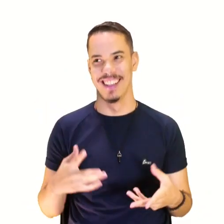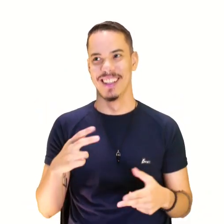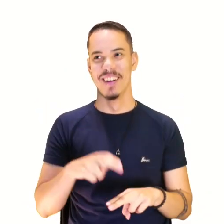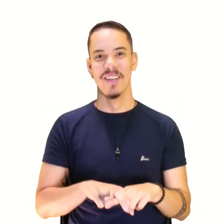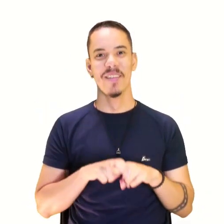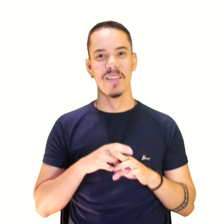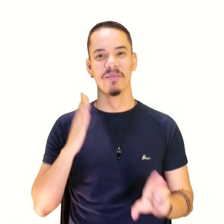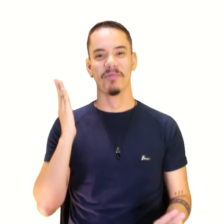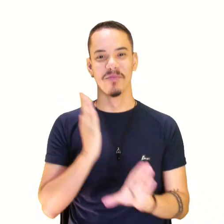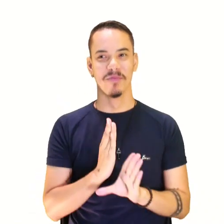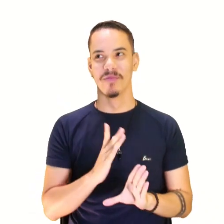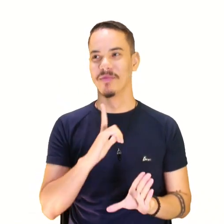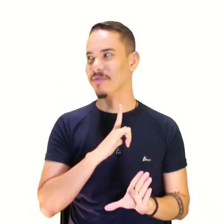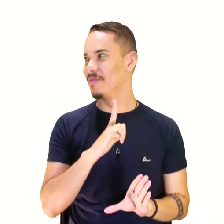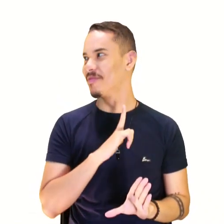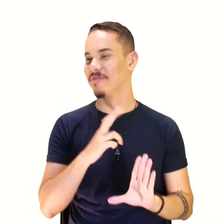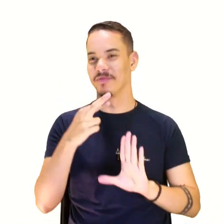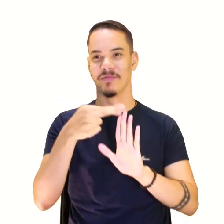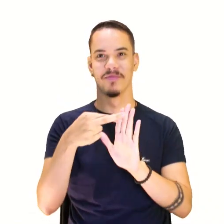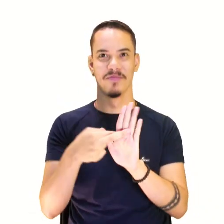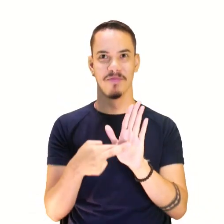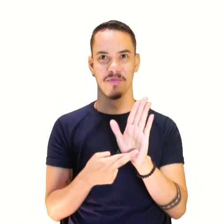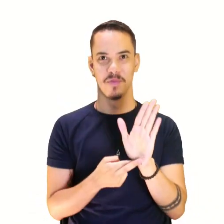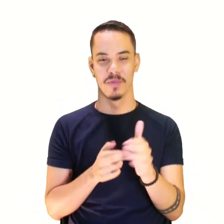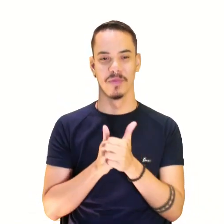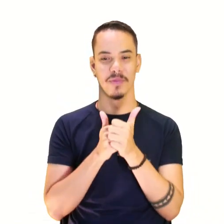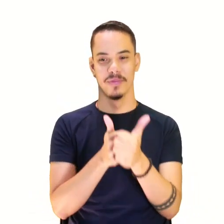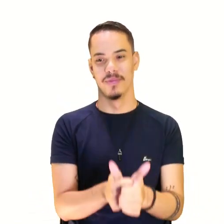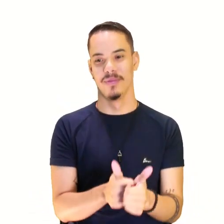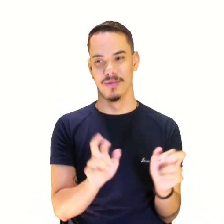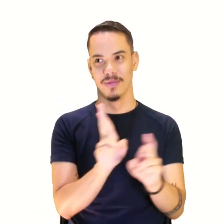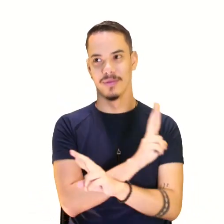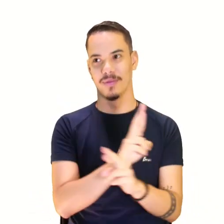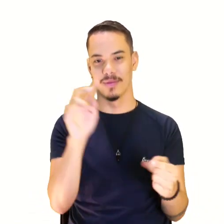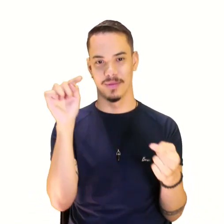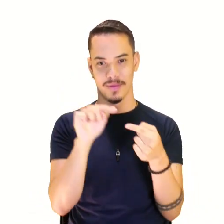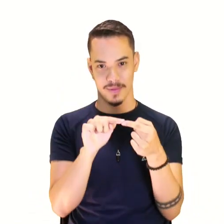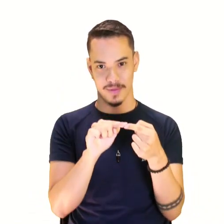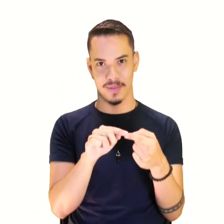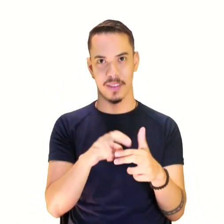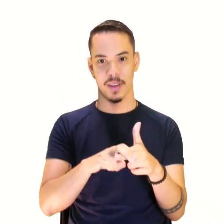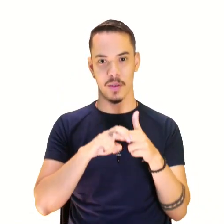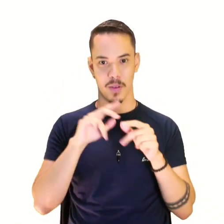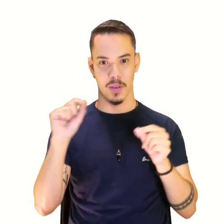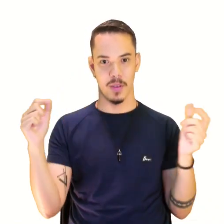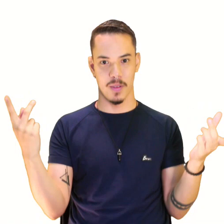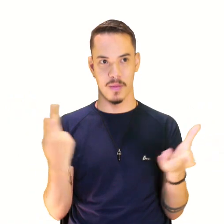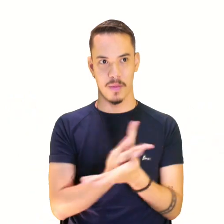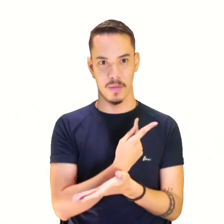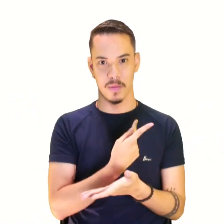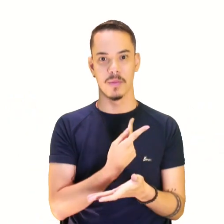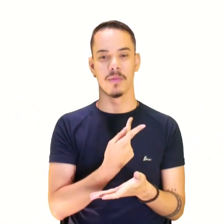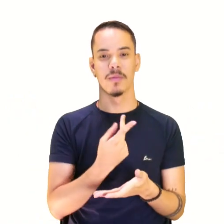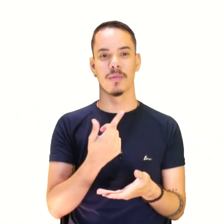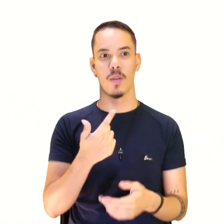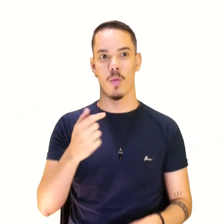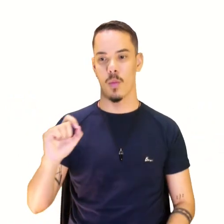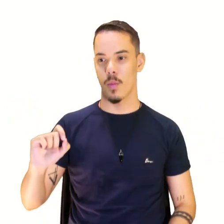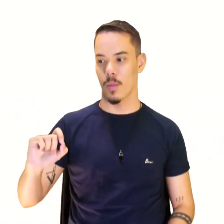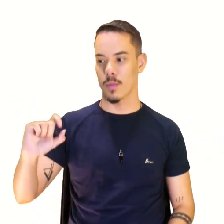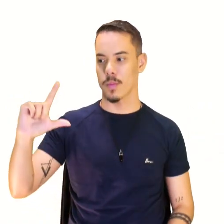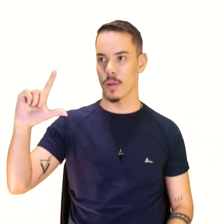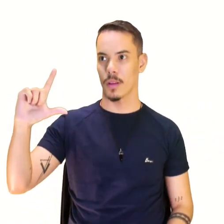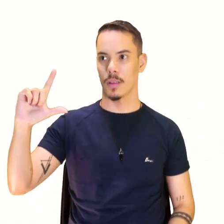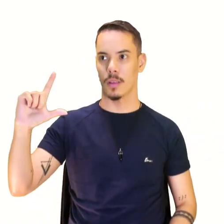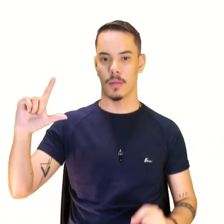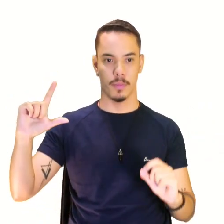só vale quando as grandezas relacionadas forem proporcionais. Ou seja, se uma delas aumenta, a outra diminui na mesma